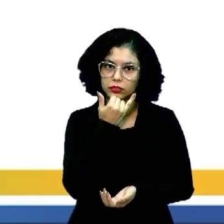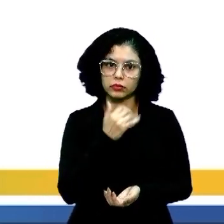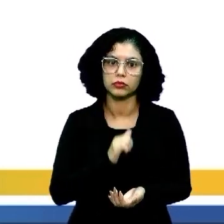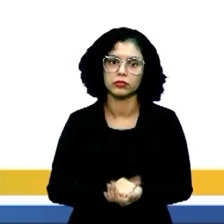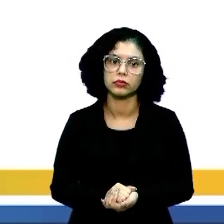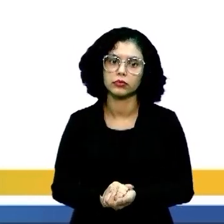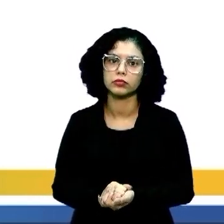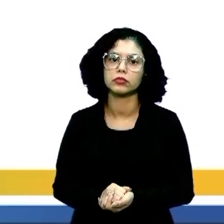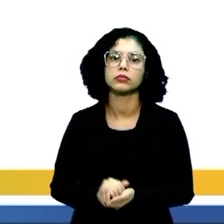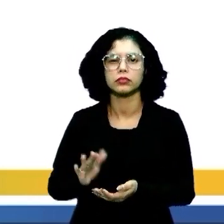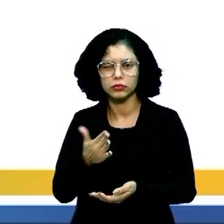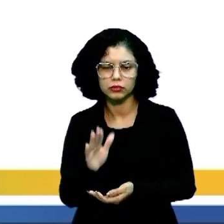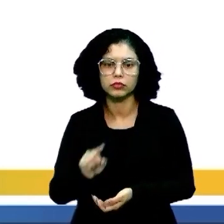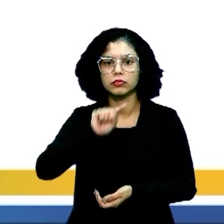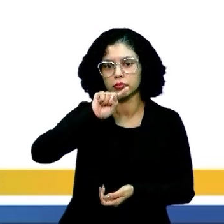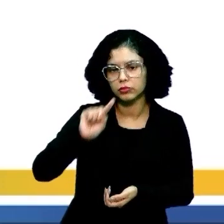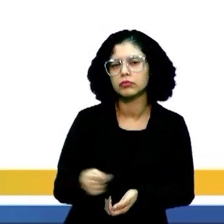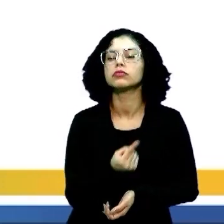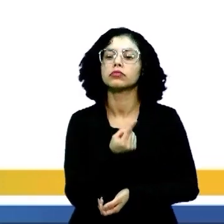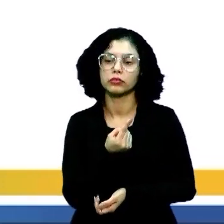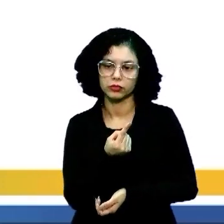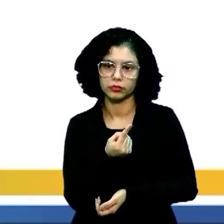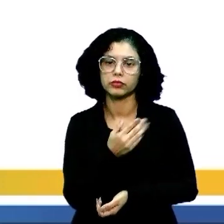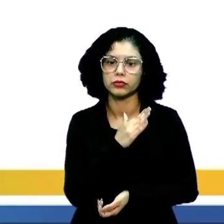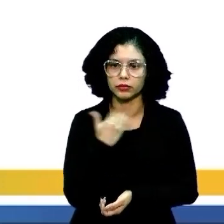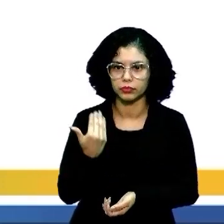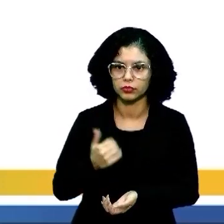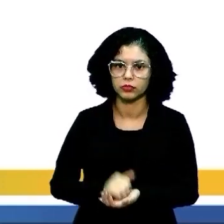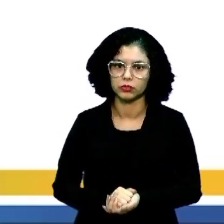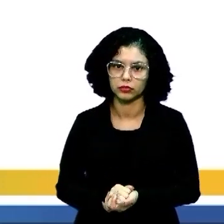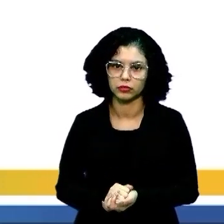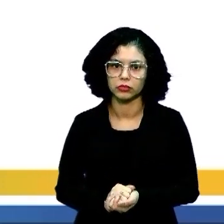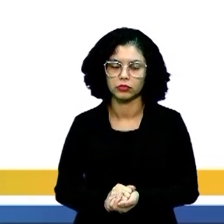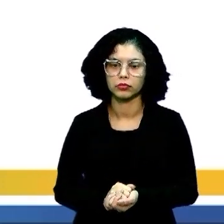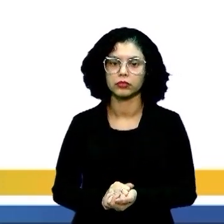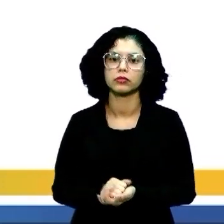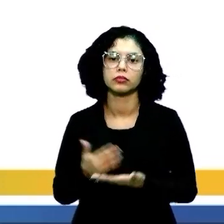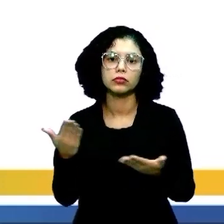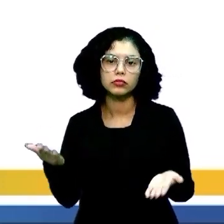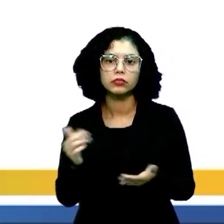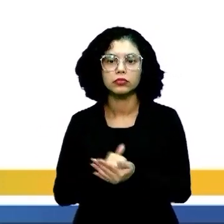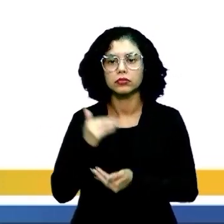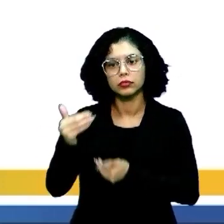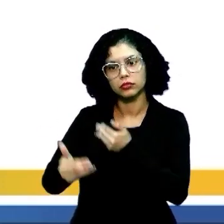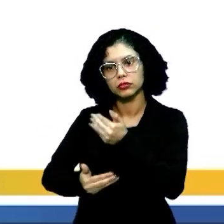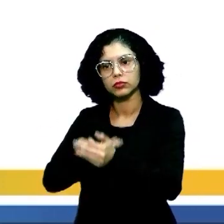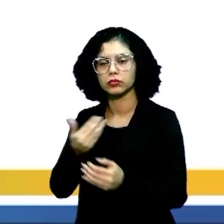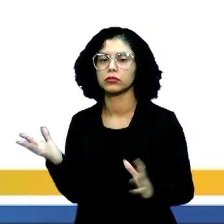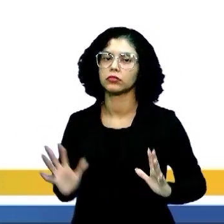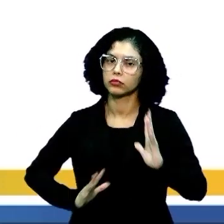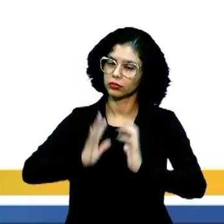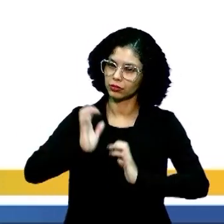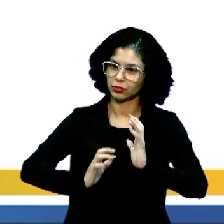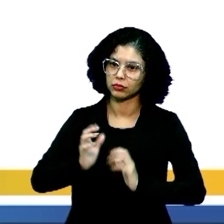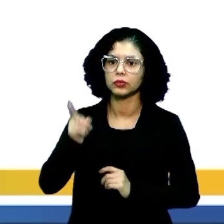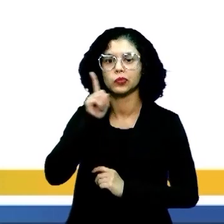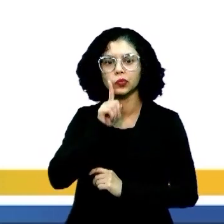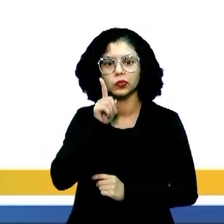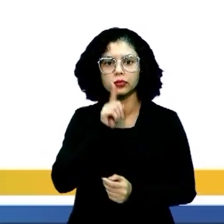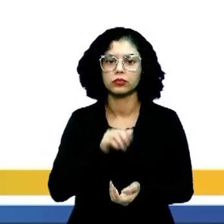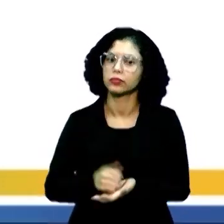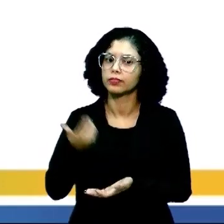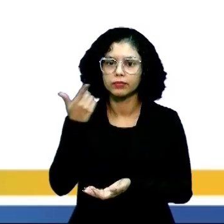desculpa, gente, contabilizavam aí um total de mais de 1.000 mortes. E ao longo do conflito, os